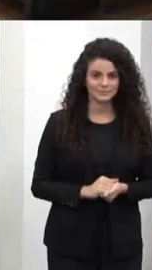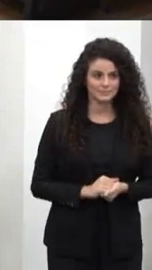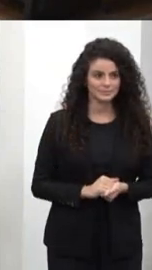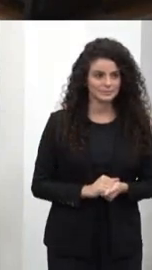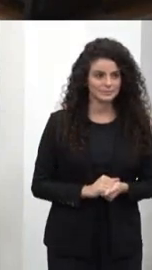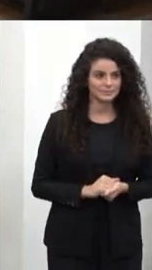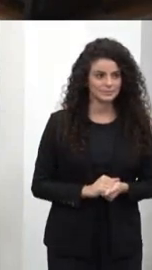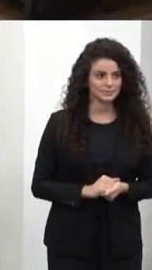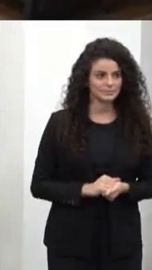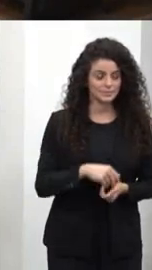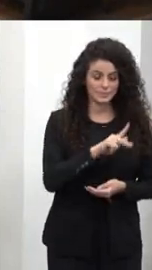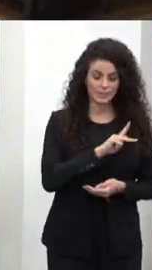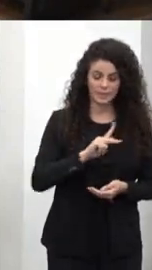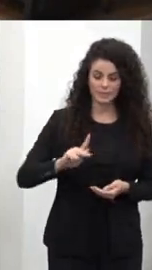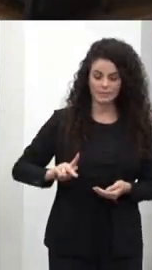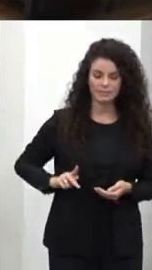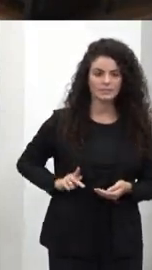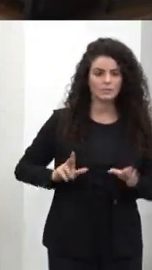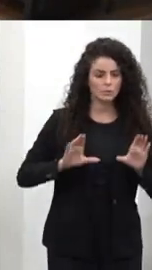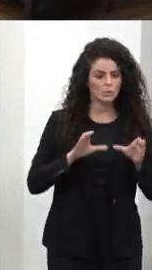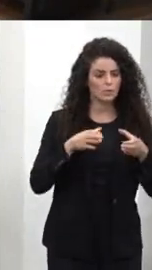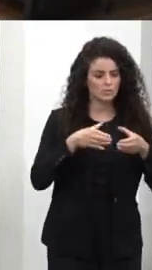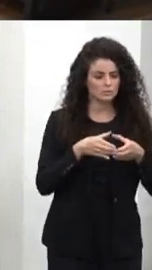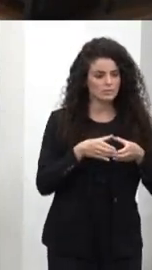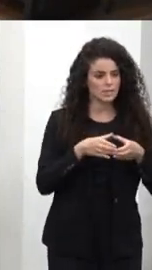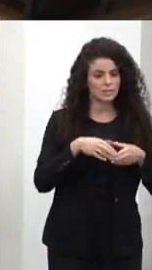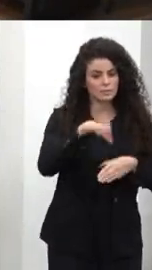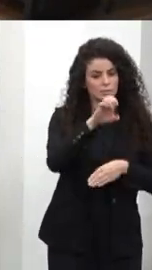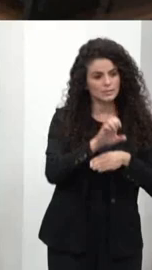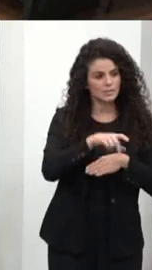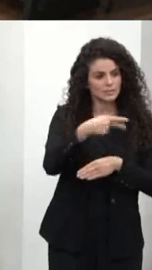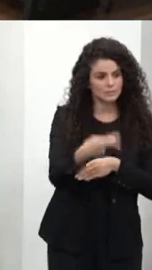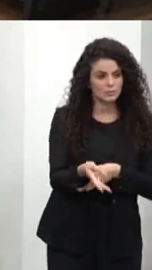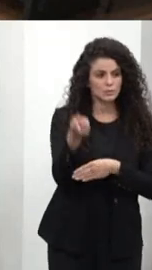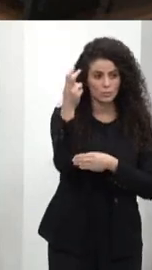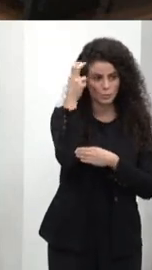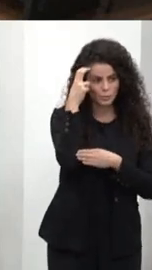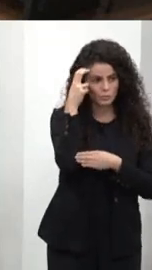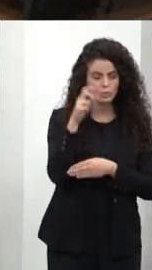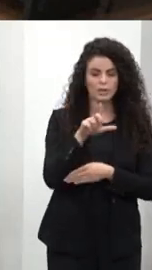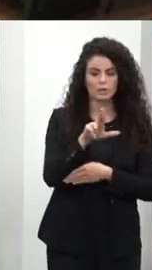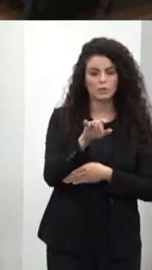senhor Presidente do Conselho Estadual de Cultura de Santa Catarina luísquel